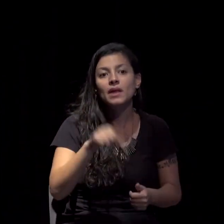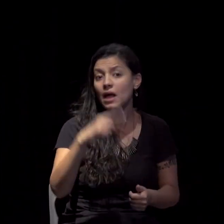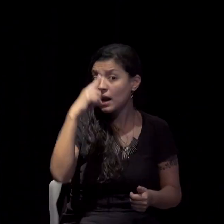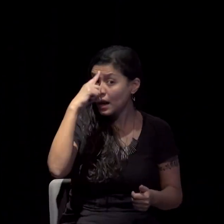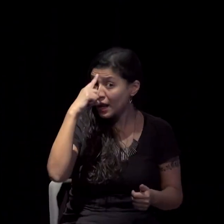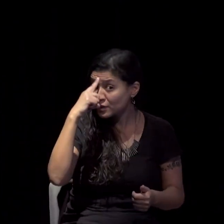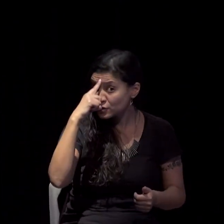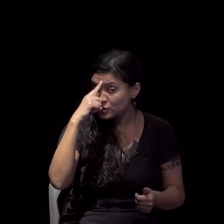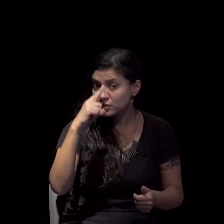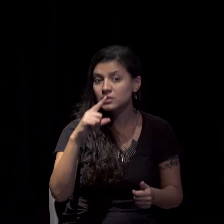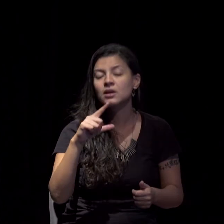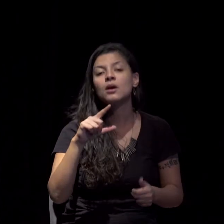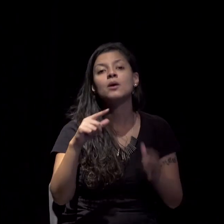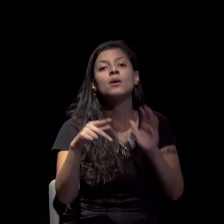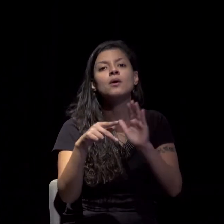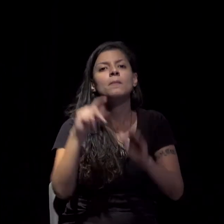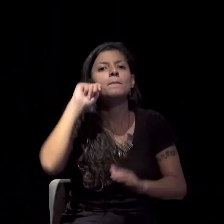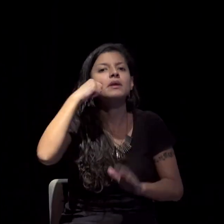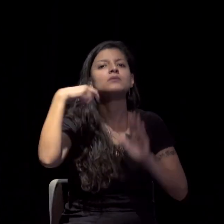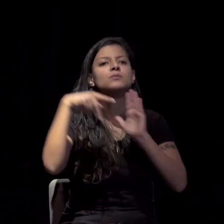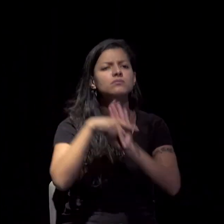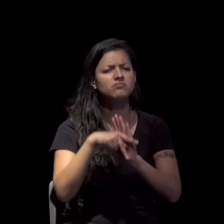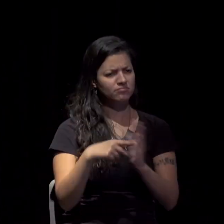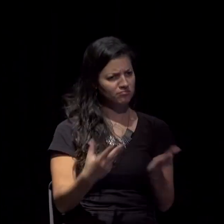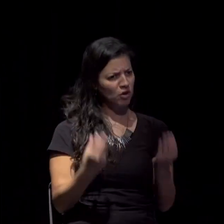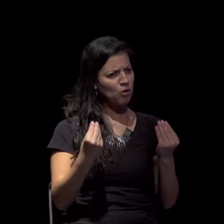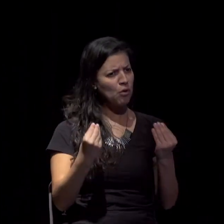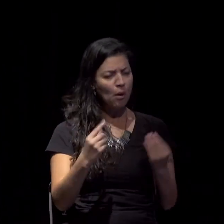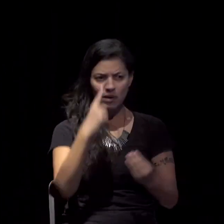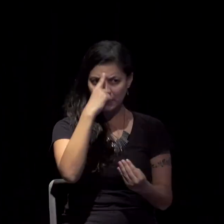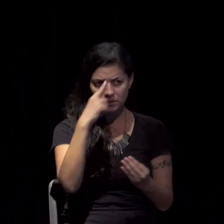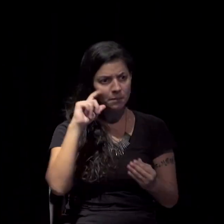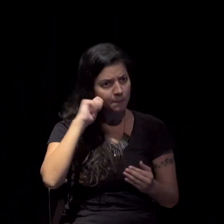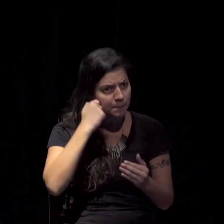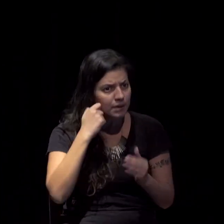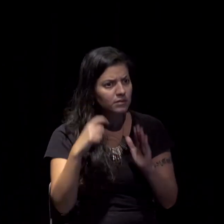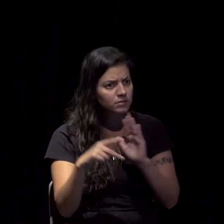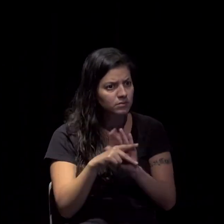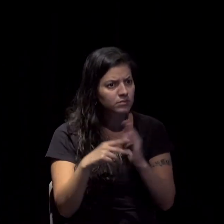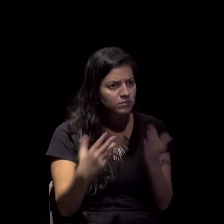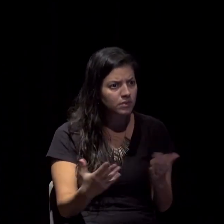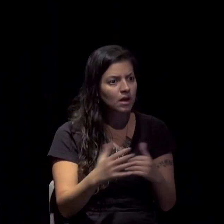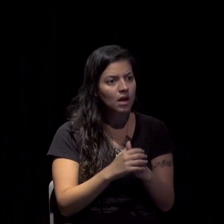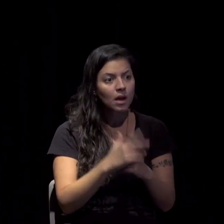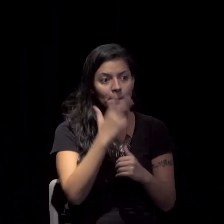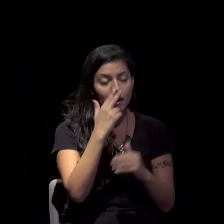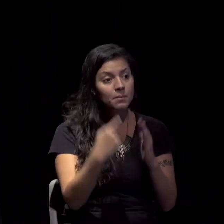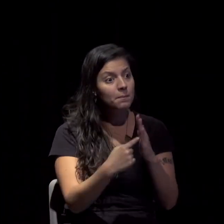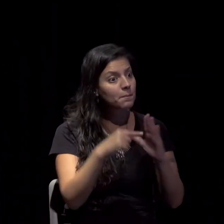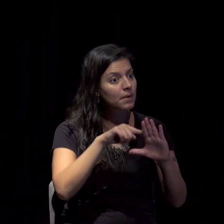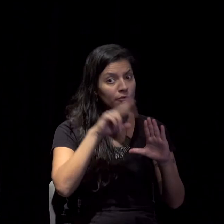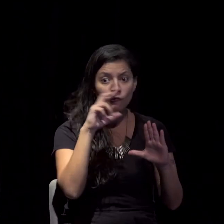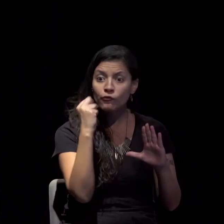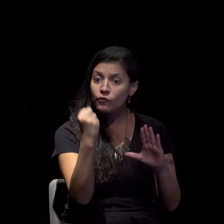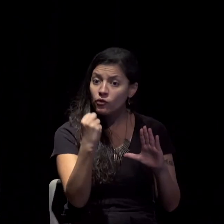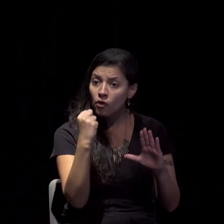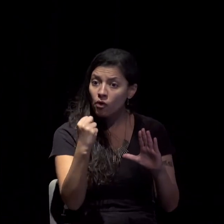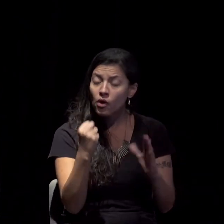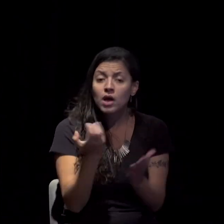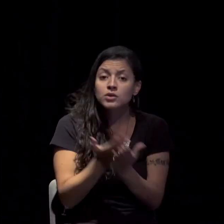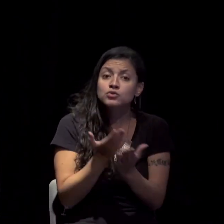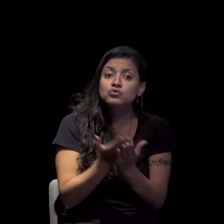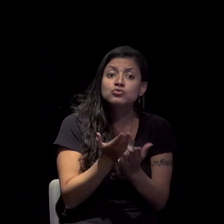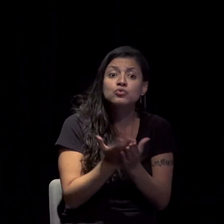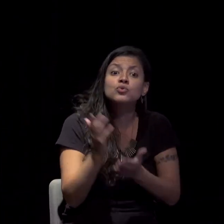preto. O que é esse latim de preto? E, nesse momento, quando essa linguagem se torna extremamente metafórica, os estudos literários nos dão um